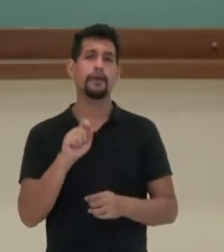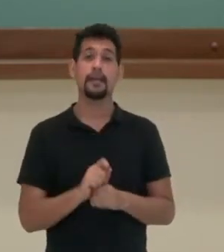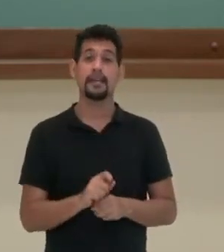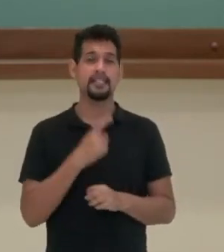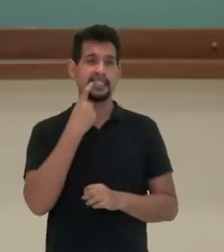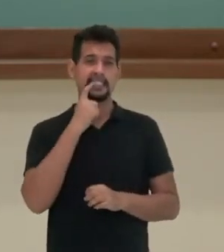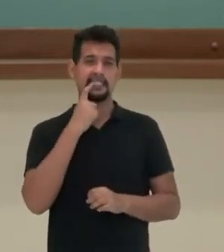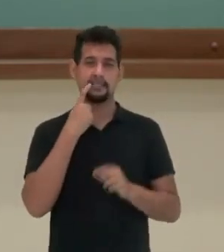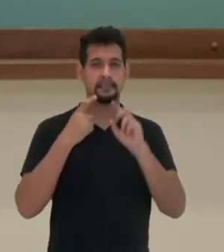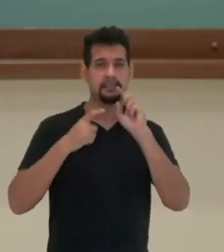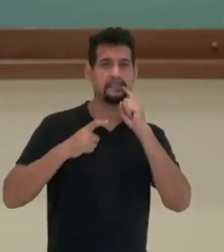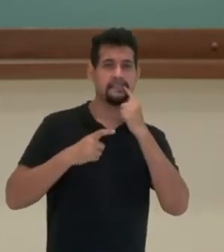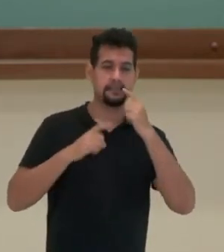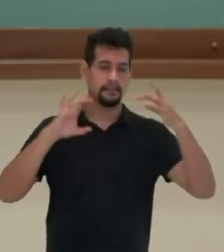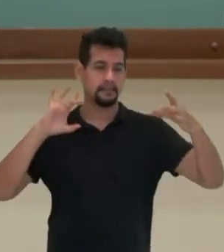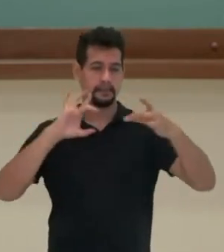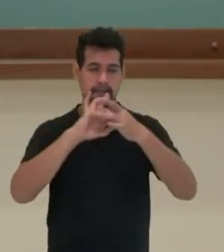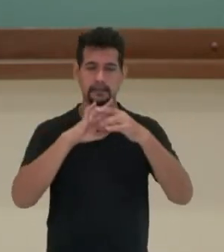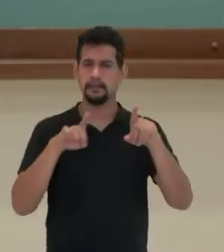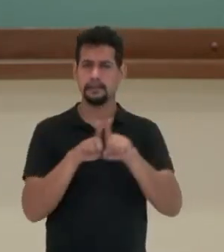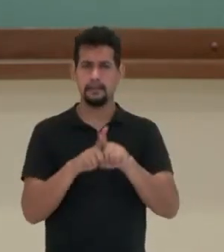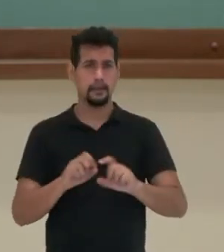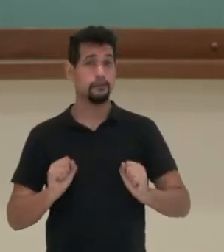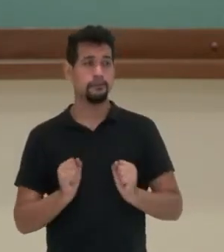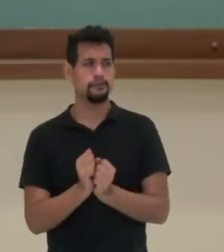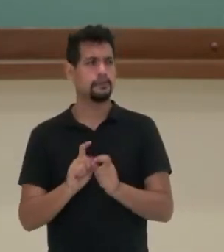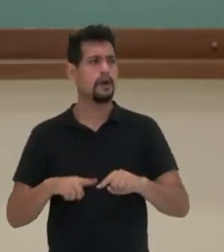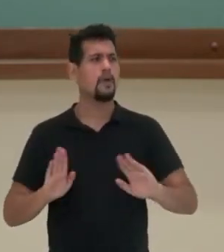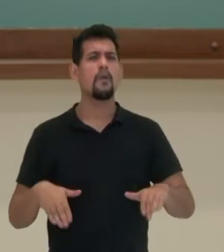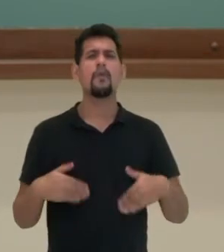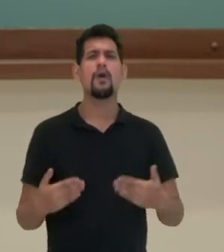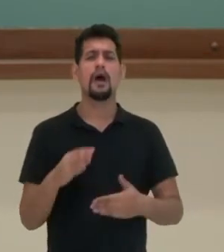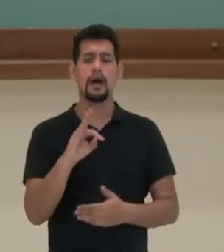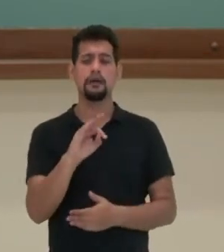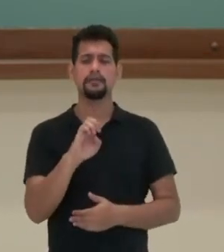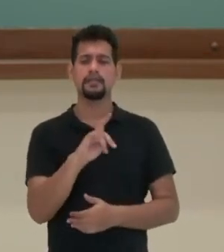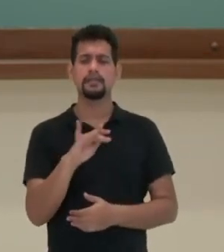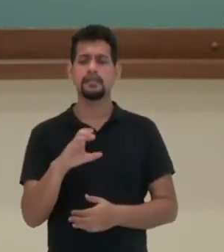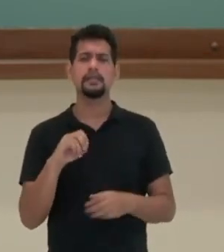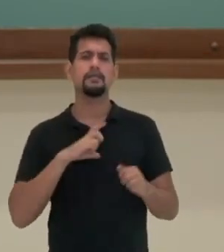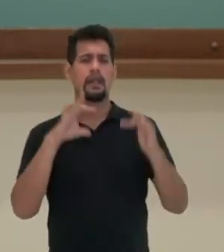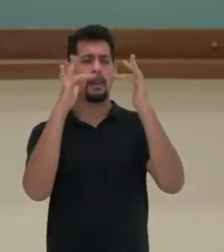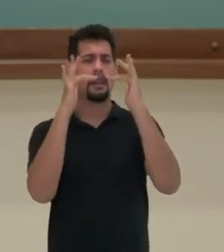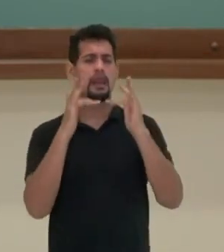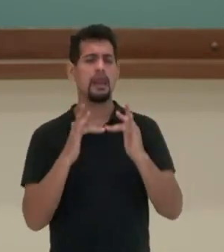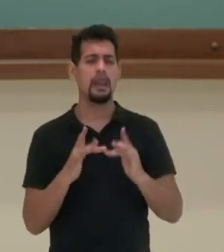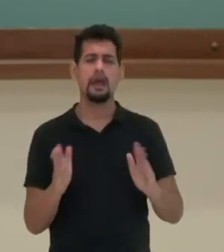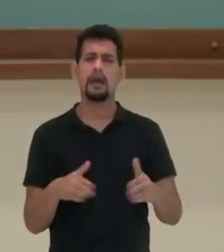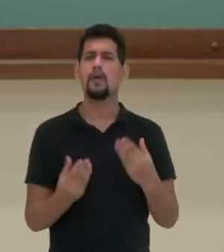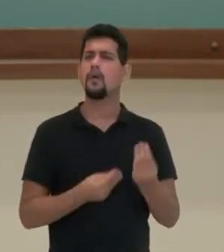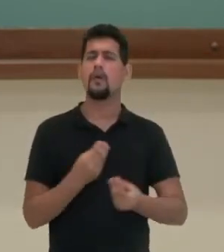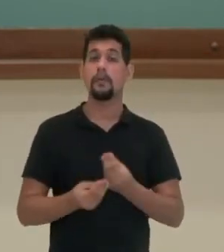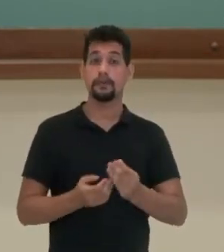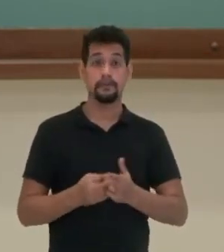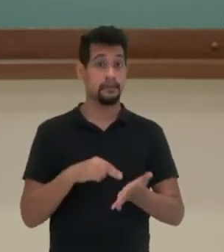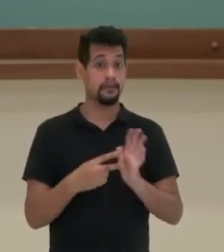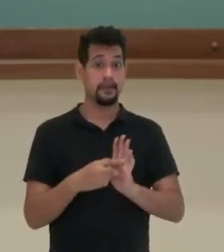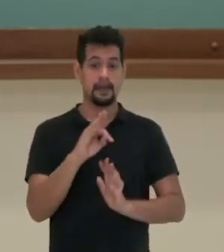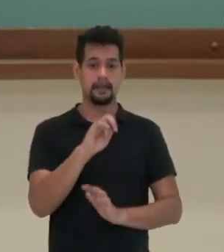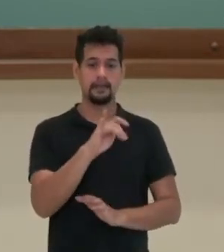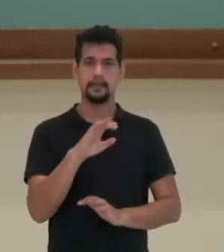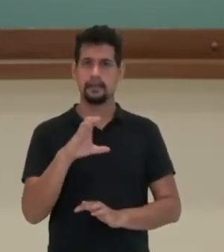osso ou músculo com osso. E qual é o tecido que faz esses ligamentos, esses tendões? É o